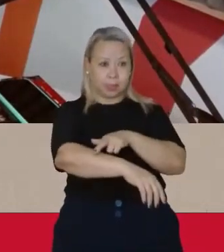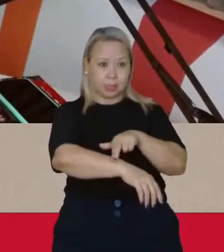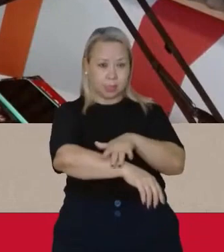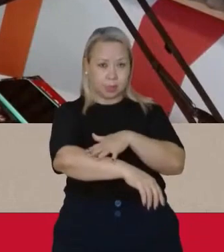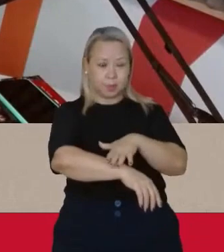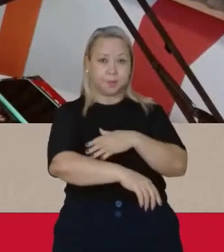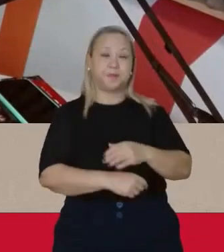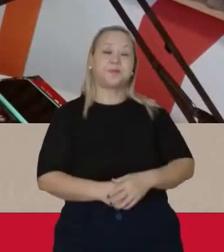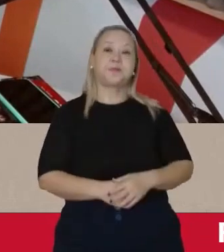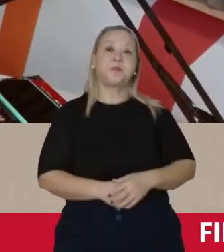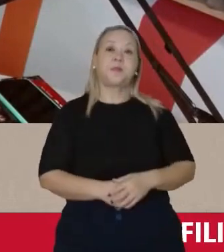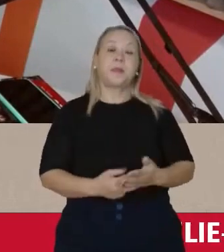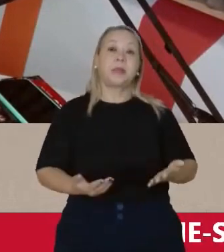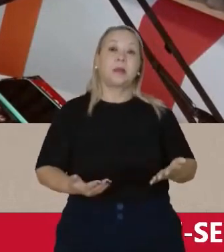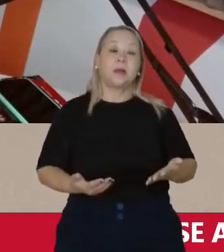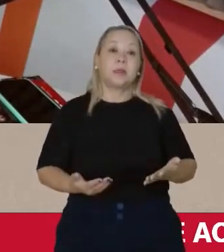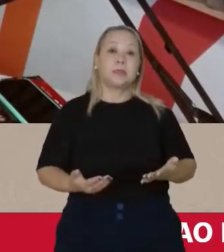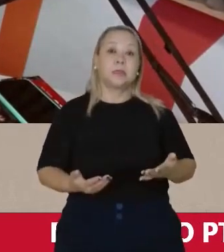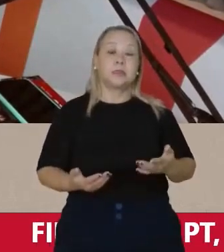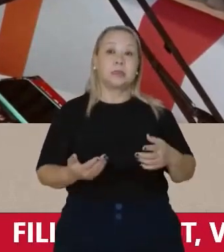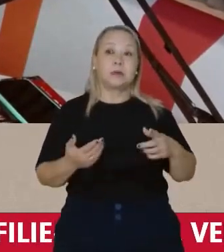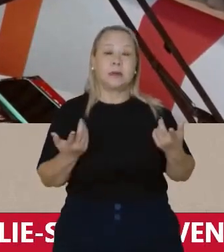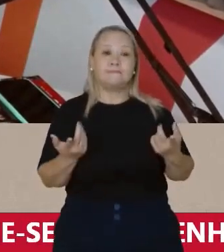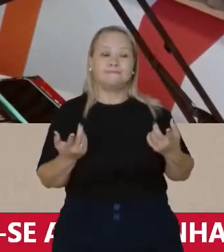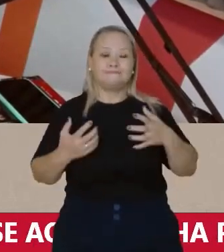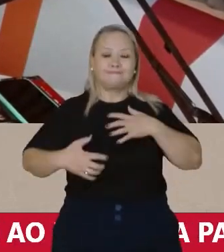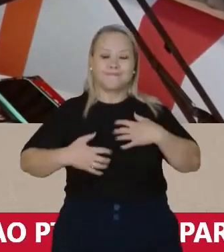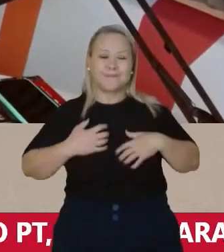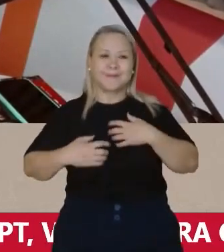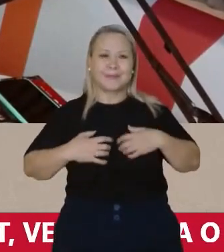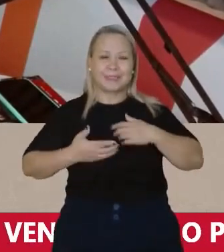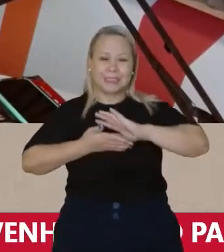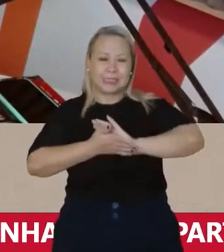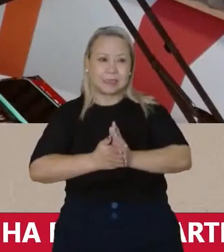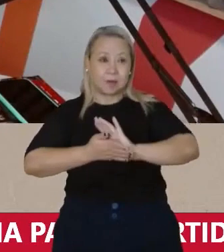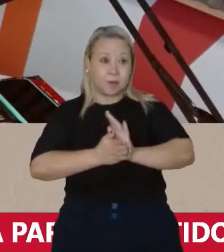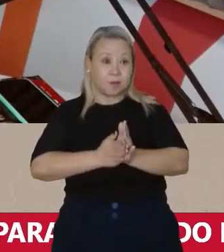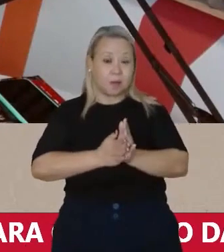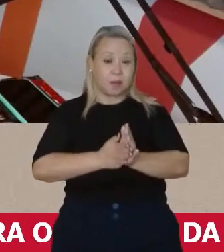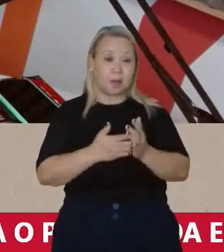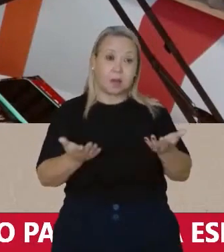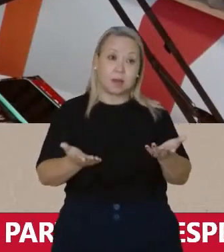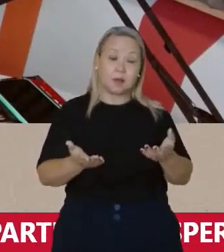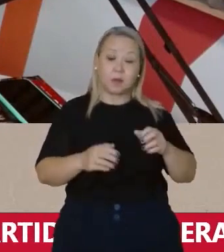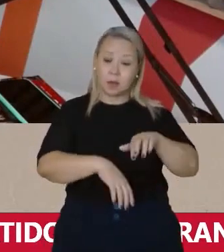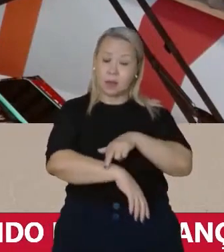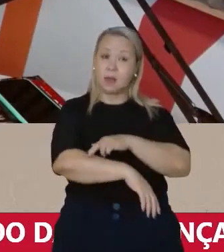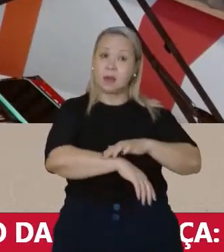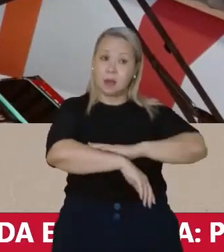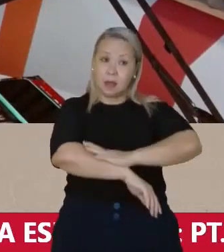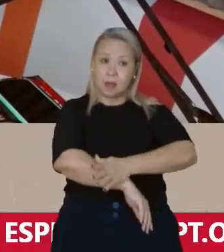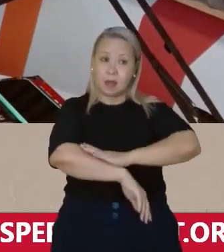A intolerância é um braço do racismo. A intolerância é com o nosso povo, né?